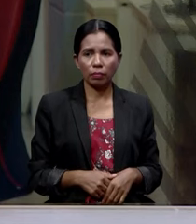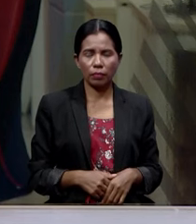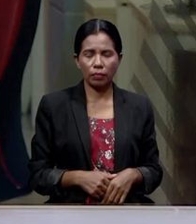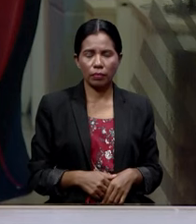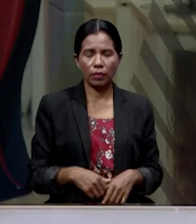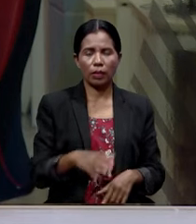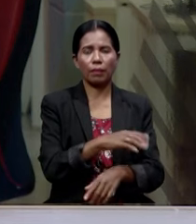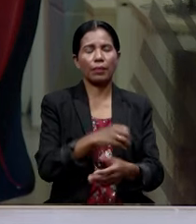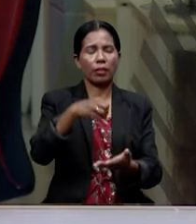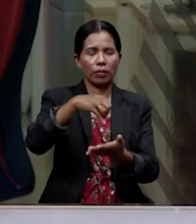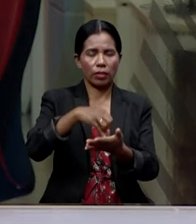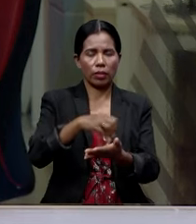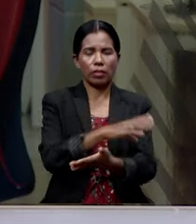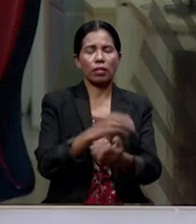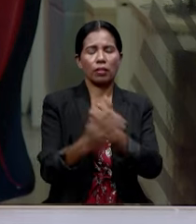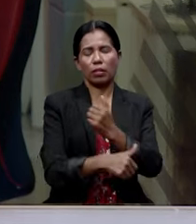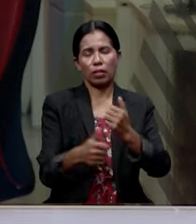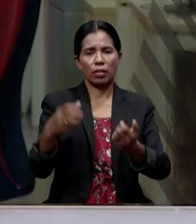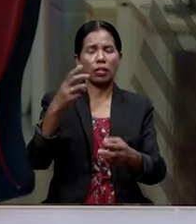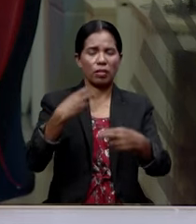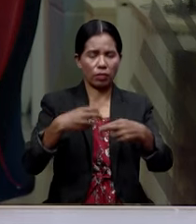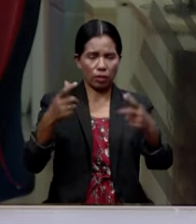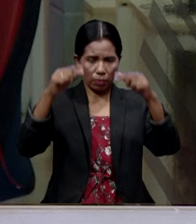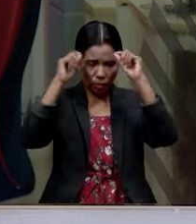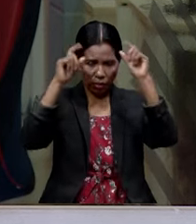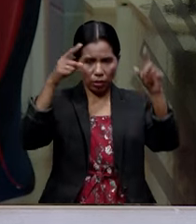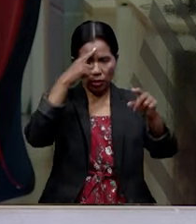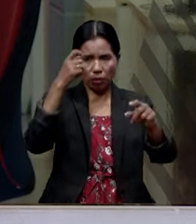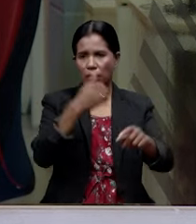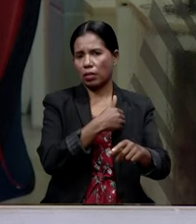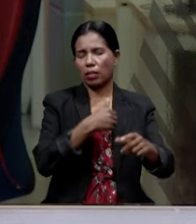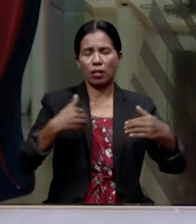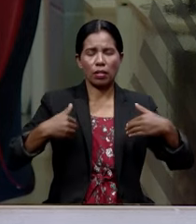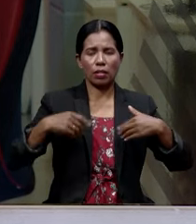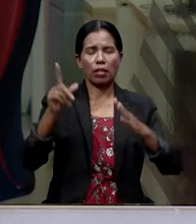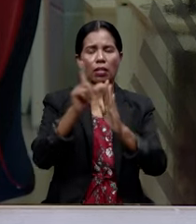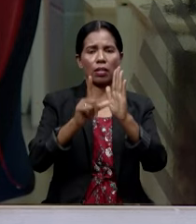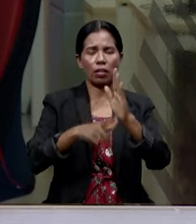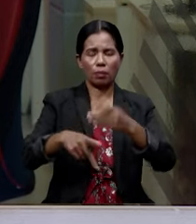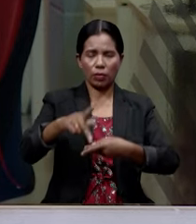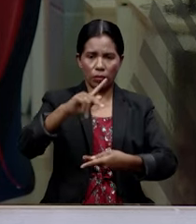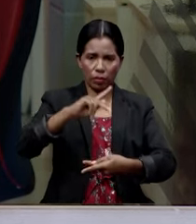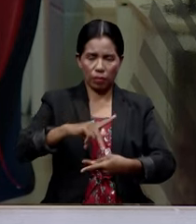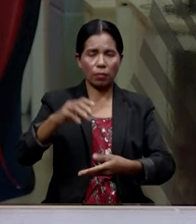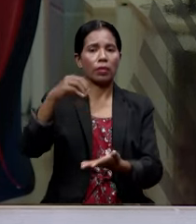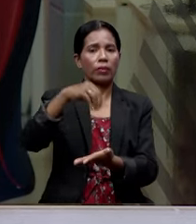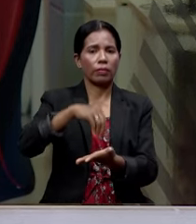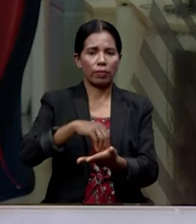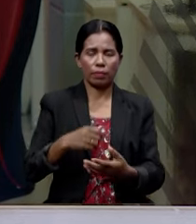Investidór estranjeiru difísil ato investe ia Timor-Leste, tanba seidauk ia lei protesaun ba investimentu.